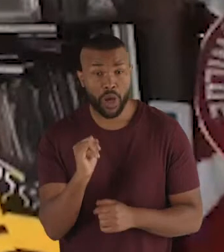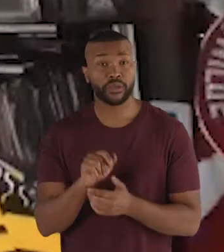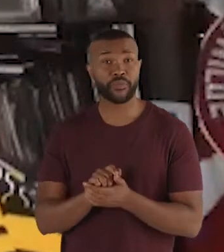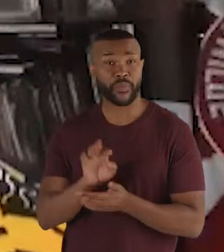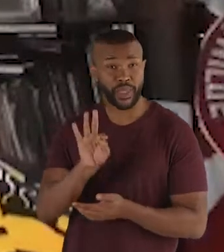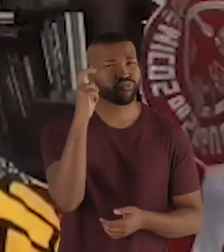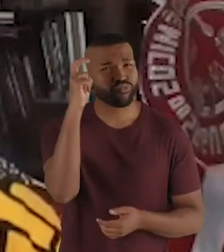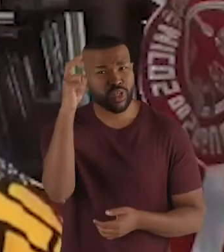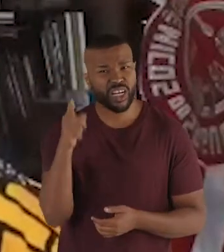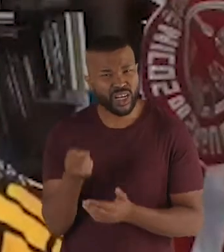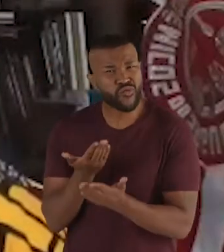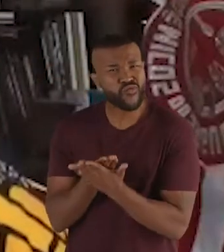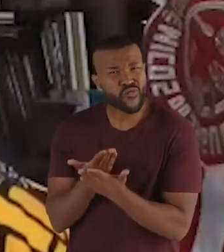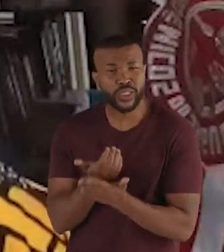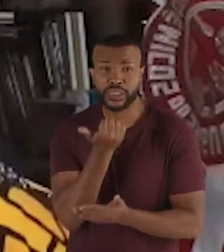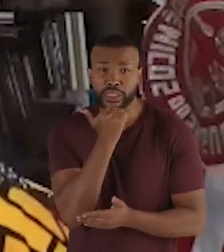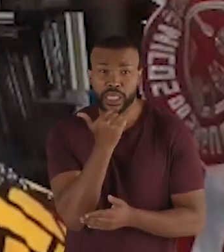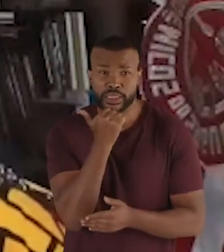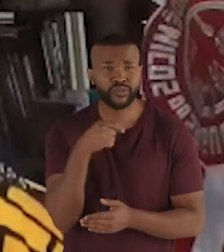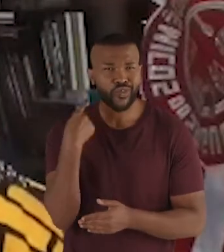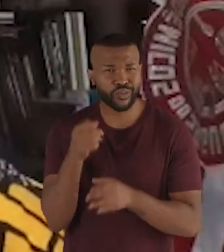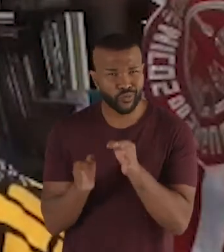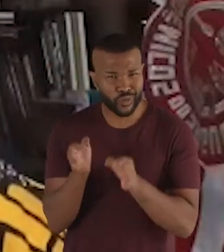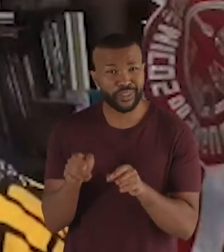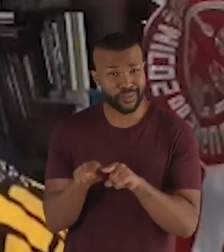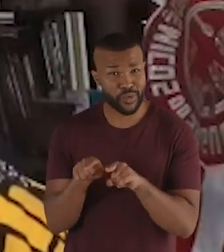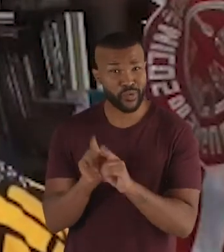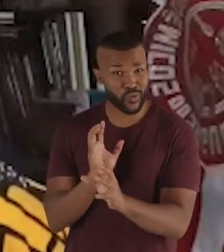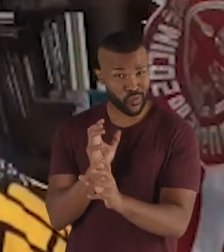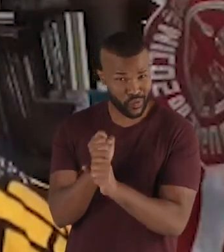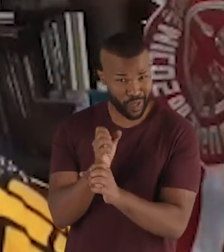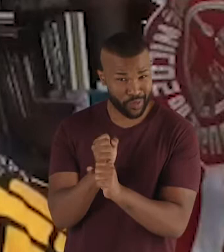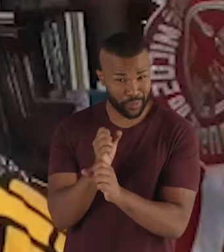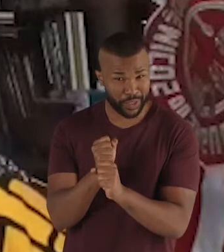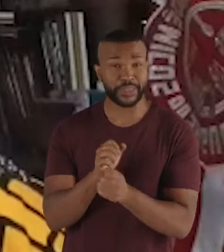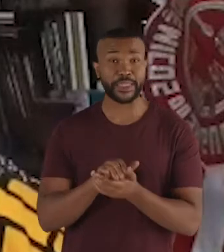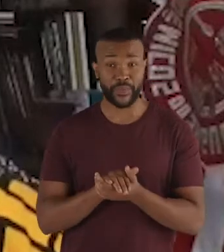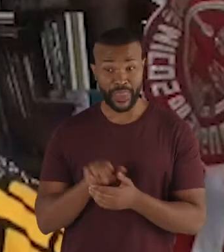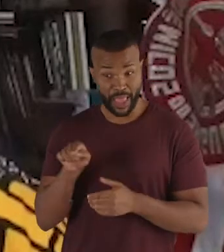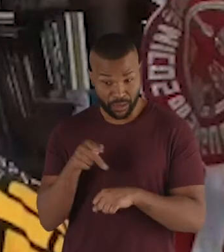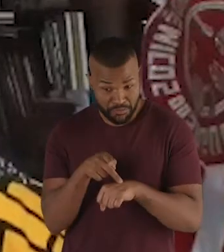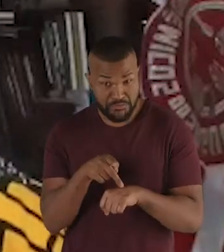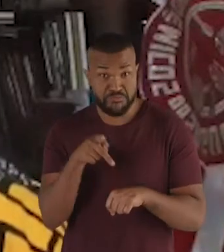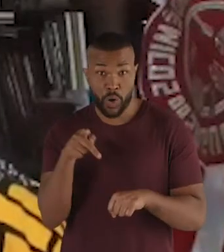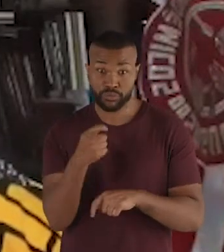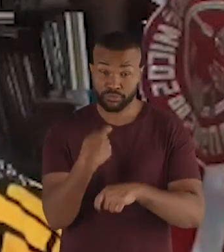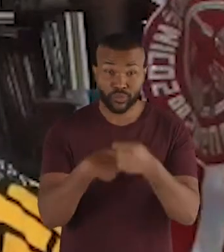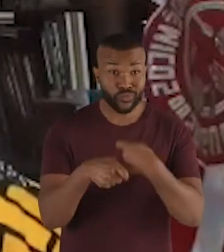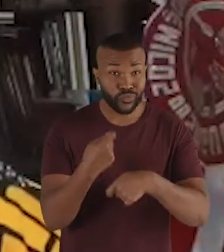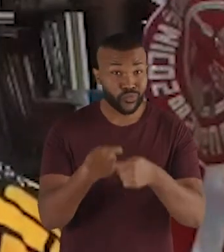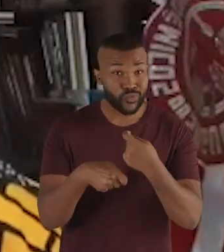Jurandir Teodoro, bacharel em Ciências Jurídicas e Contábeis, tinha pós-graduação